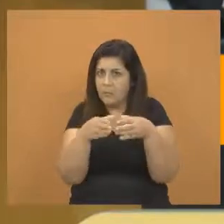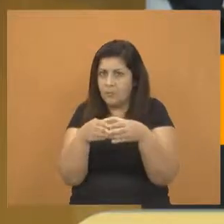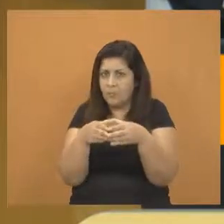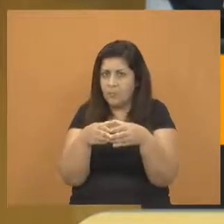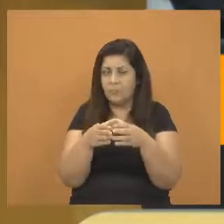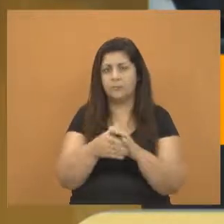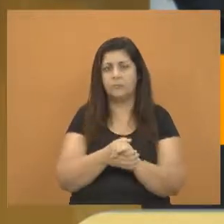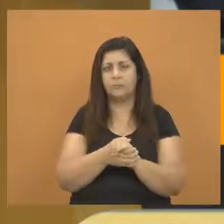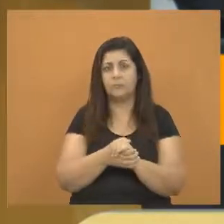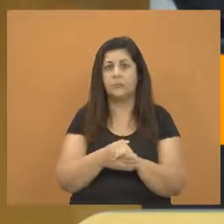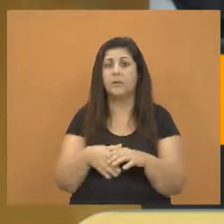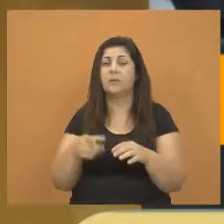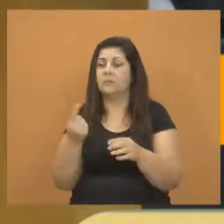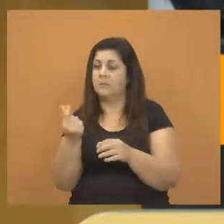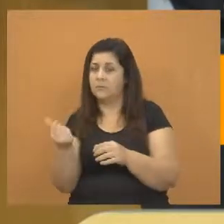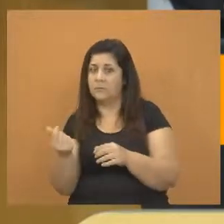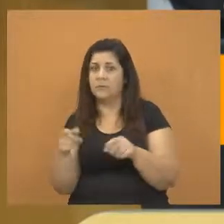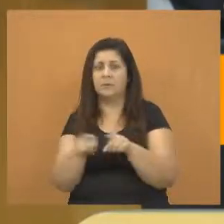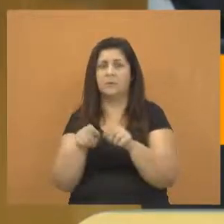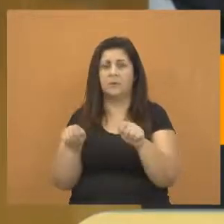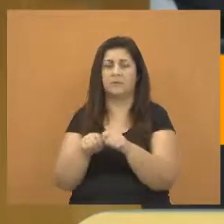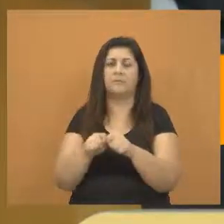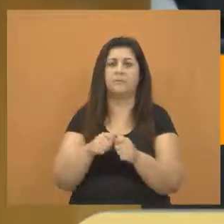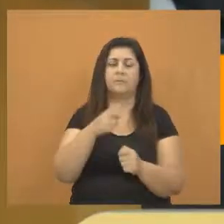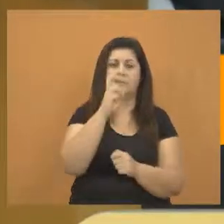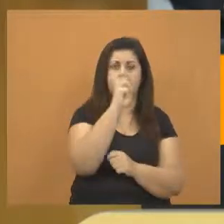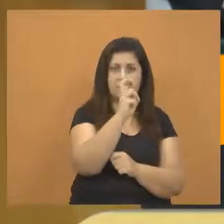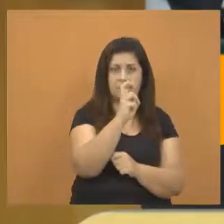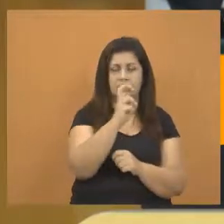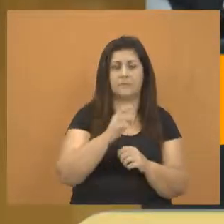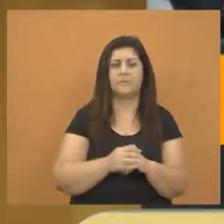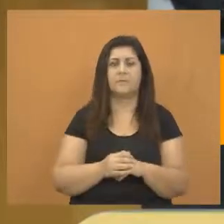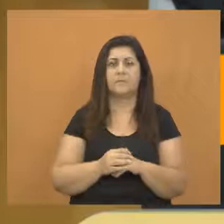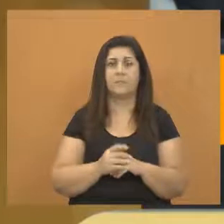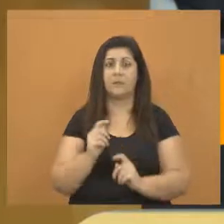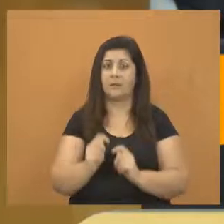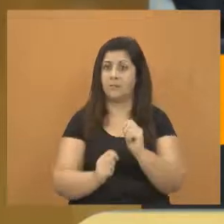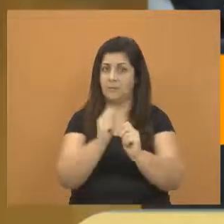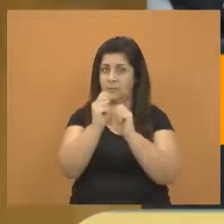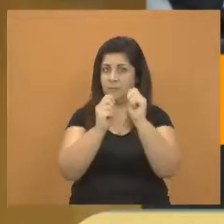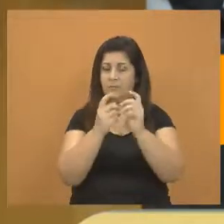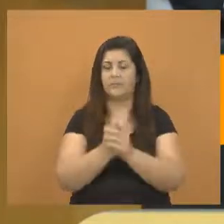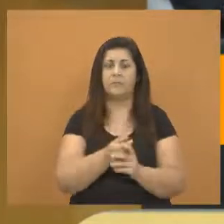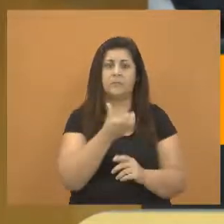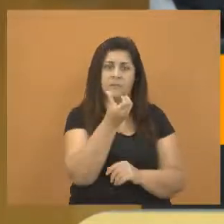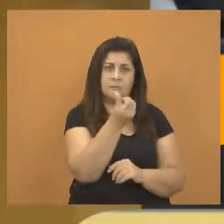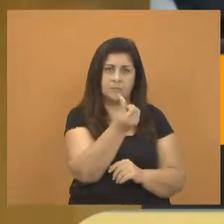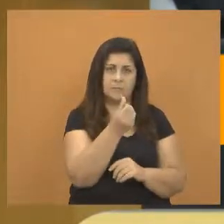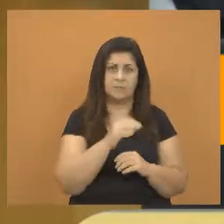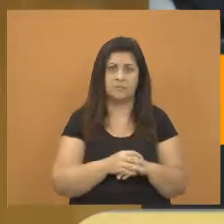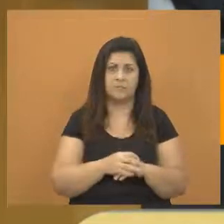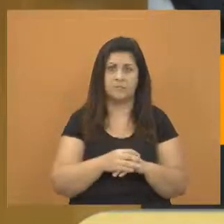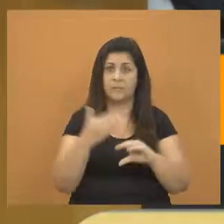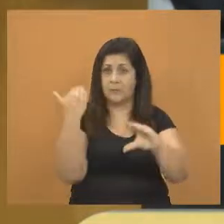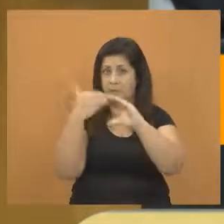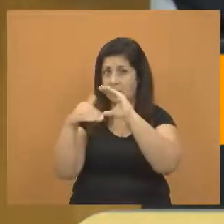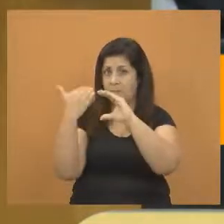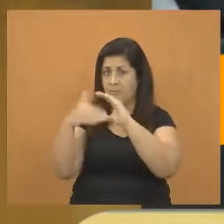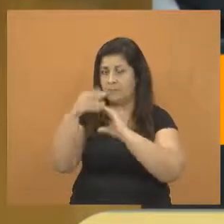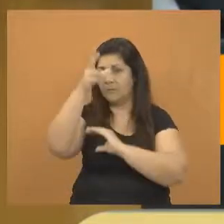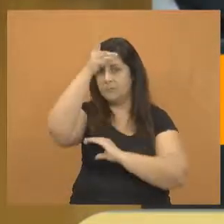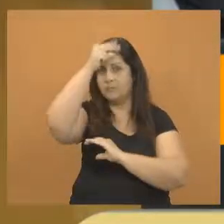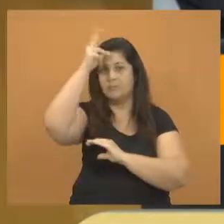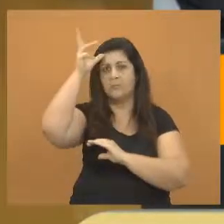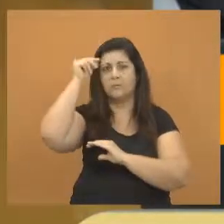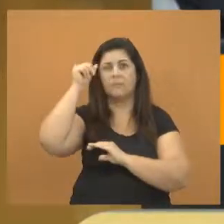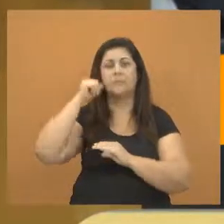e executoras. 5. Conjuntura econômica. 6. Mensagem do prefeito,